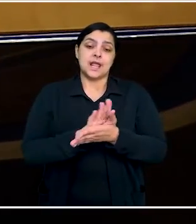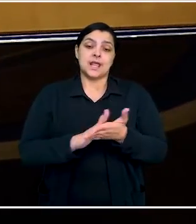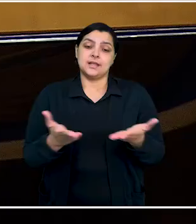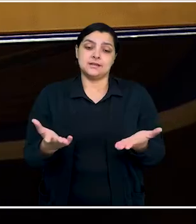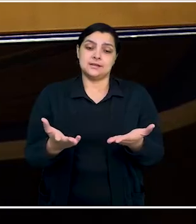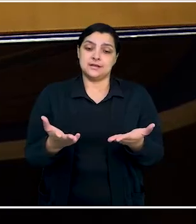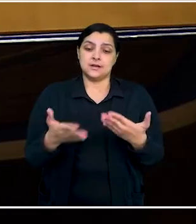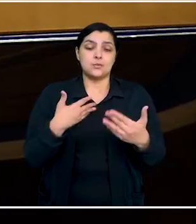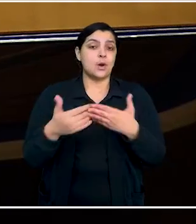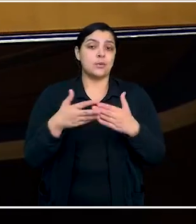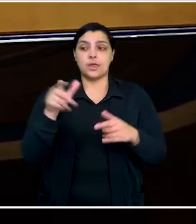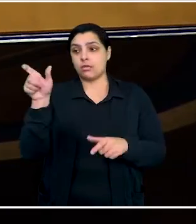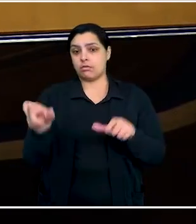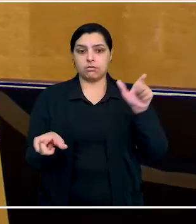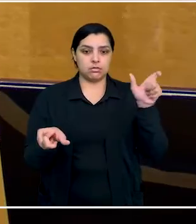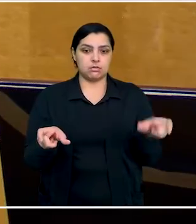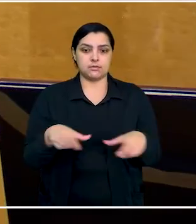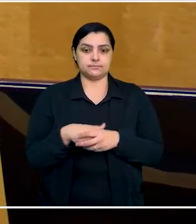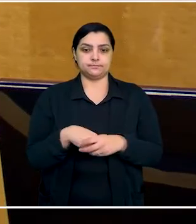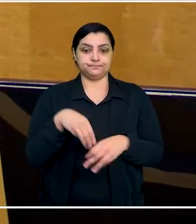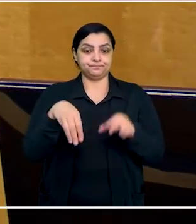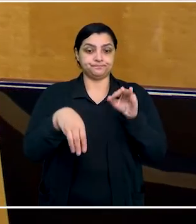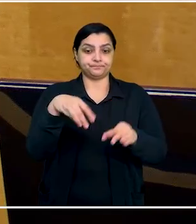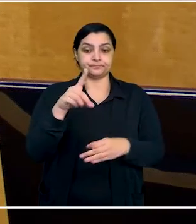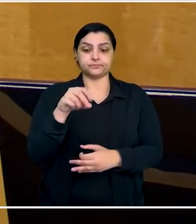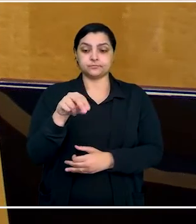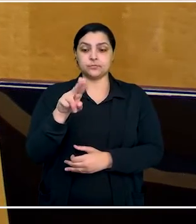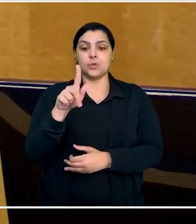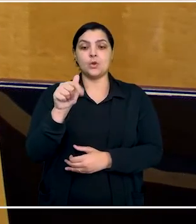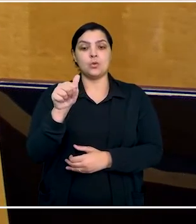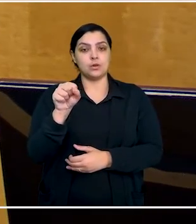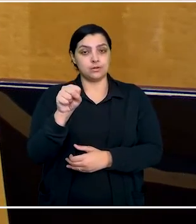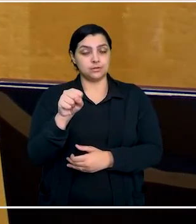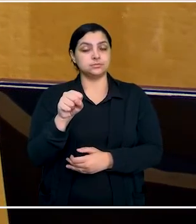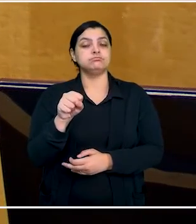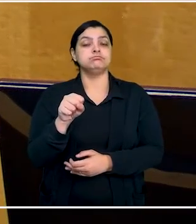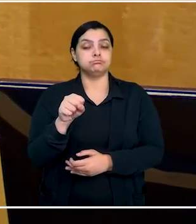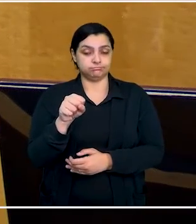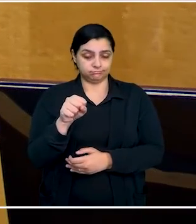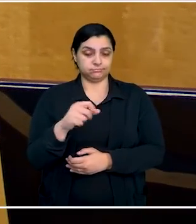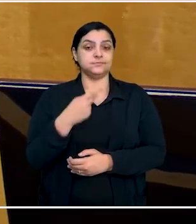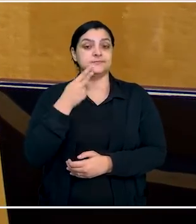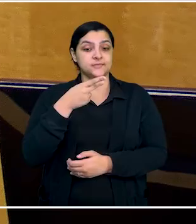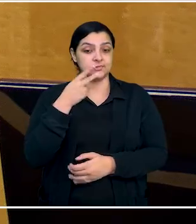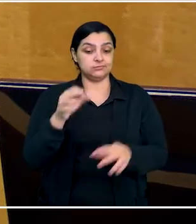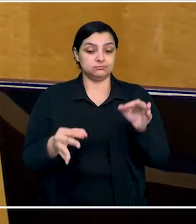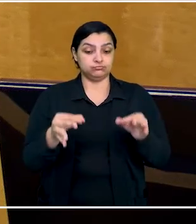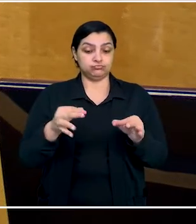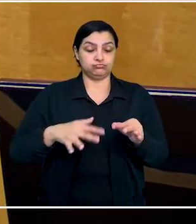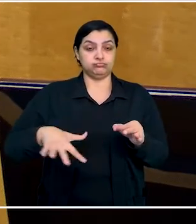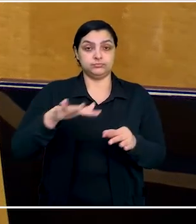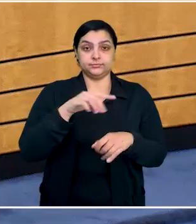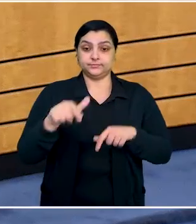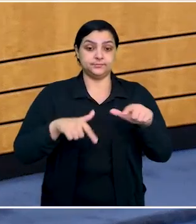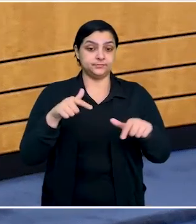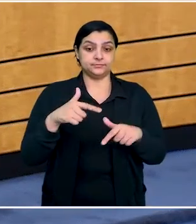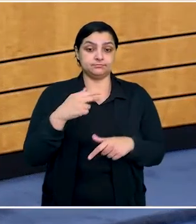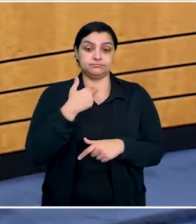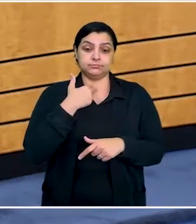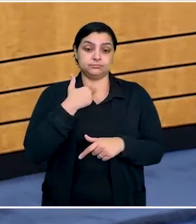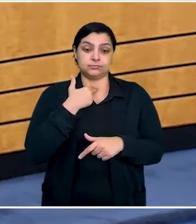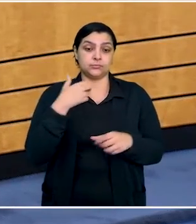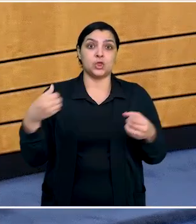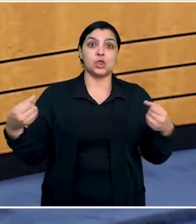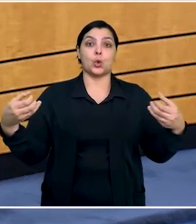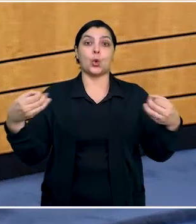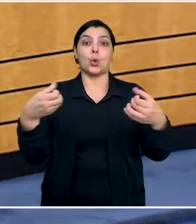prejuízo a qualquer das partes. O ministro Douglas Alencar reforçou o entendimento de que a Justiça do Trabalho não pode